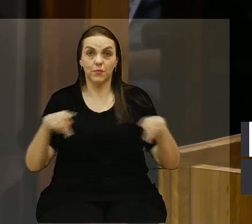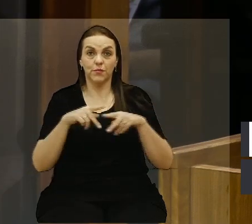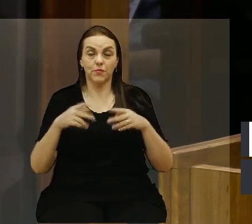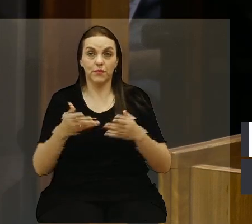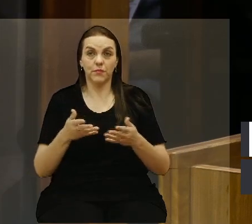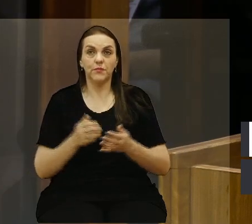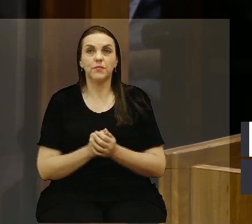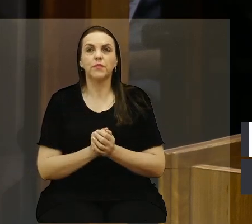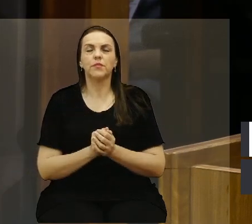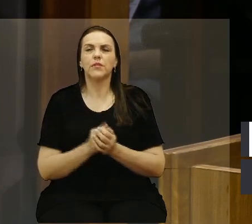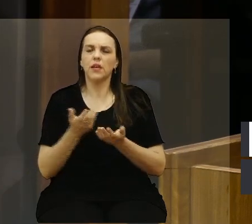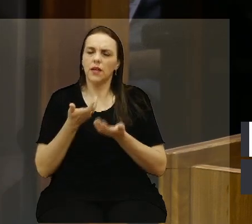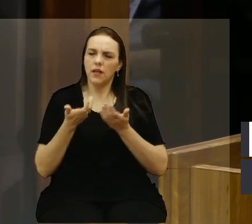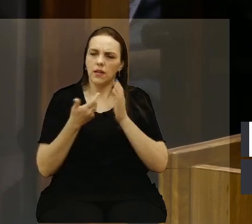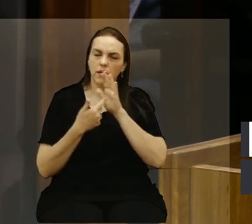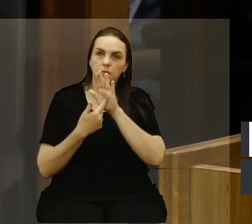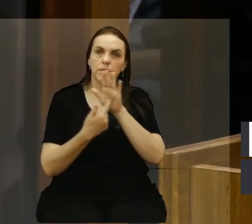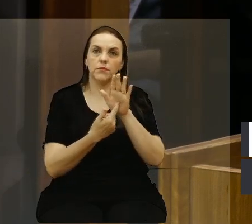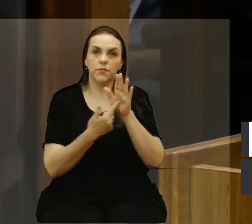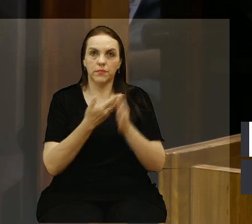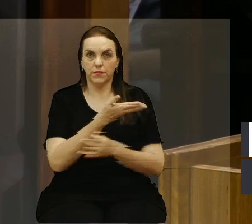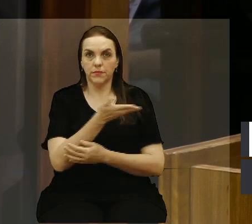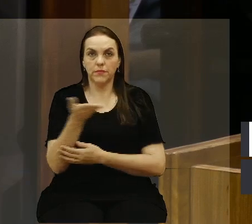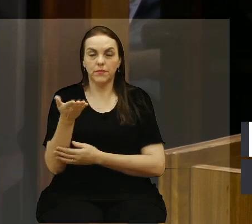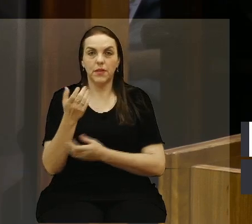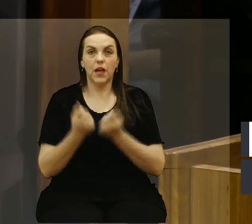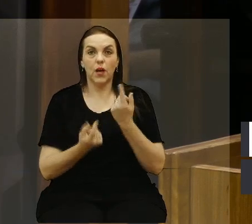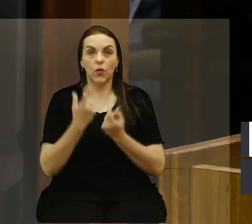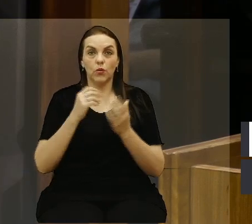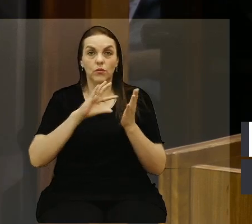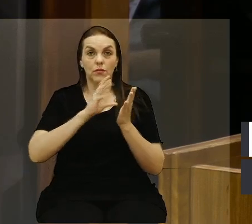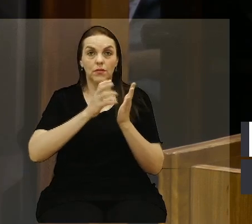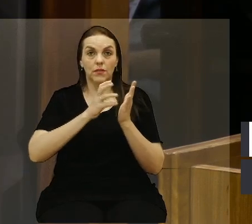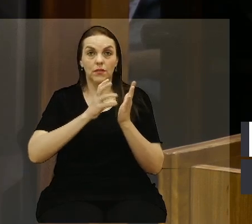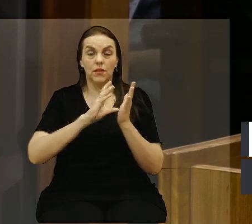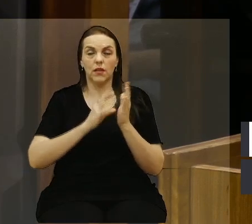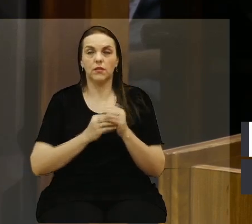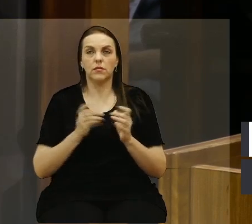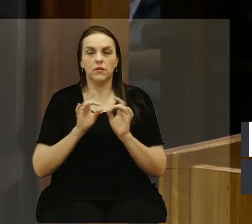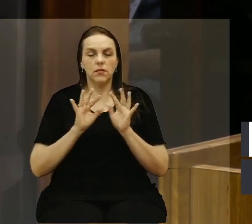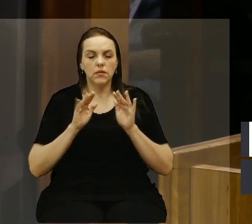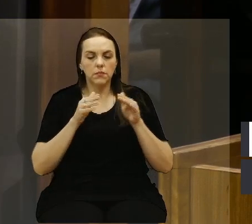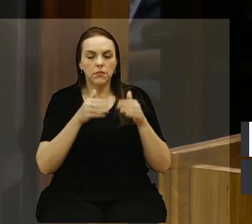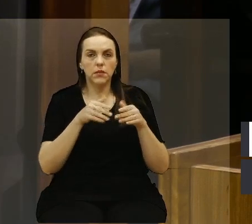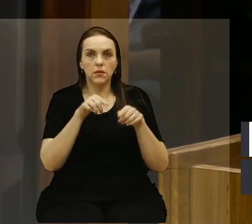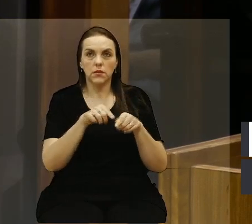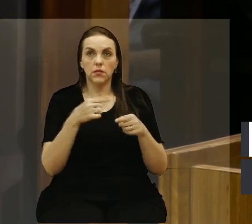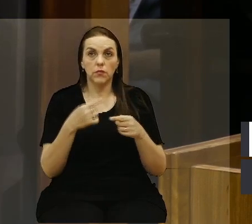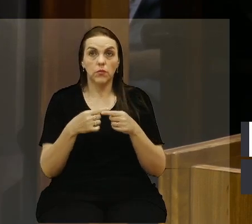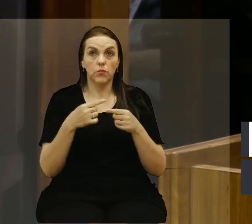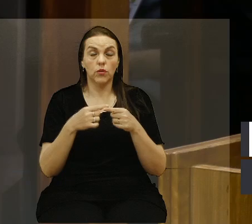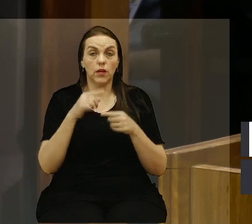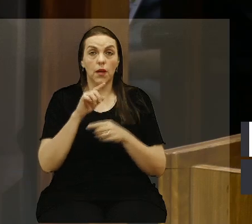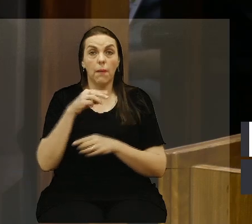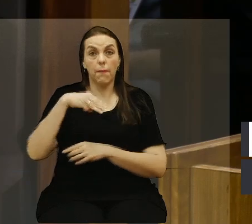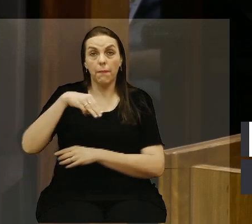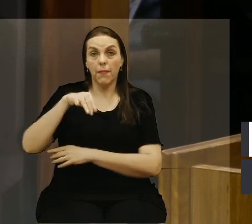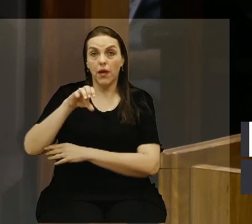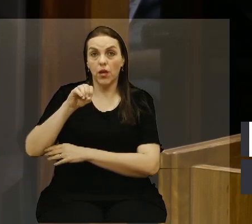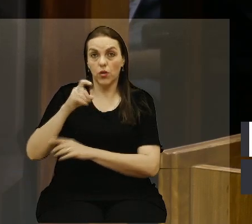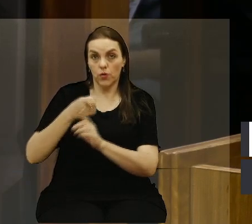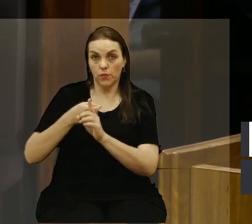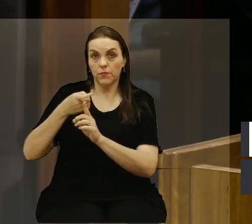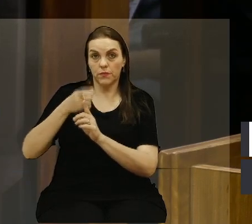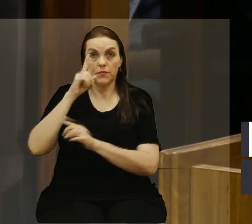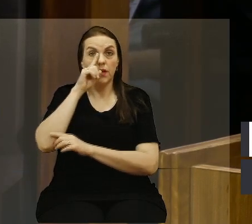só apresentar para vocês, então, né, alguns dados específicos em virtude do Maio Amarelo, que é de